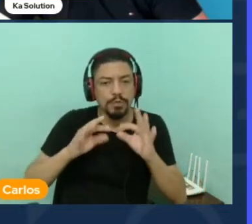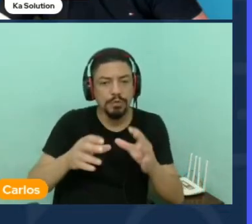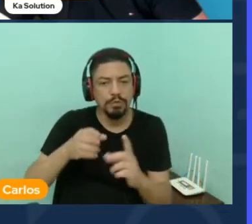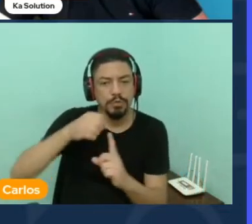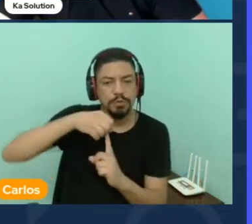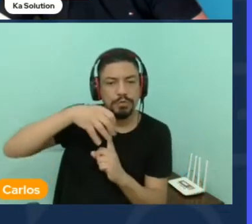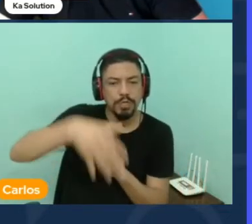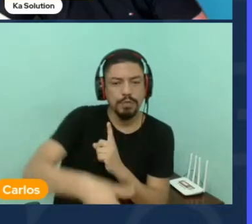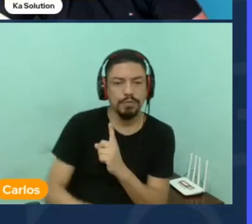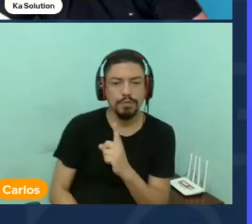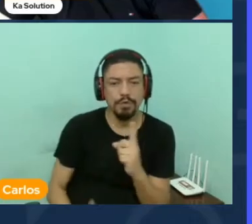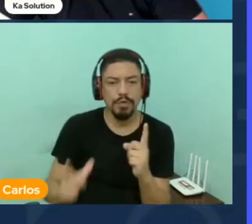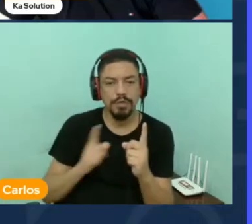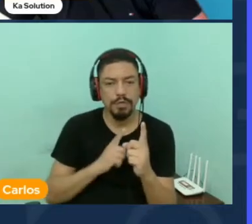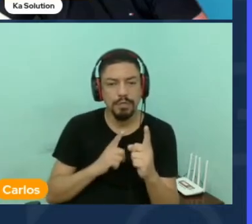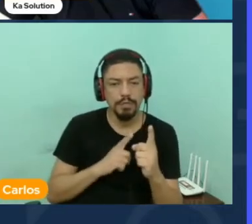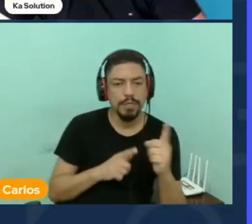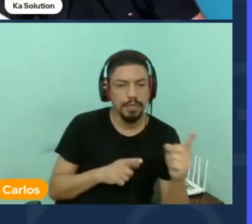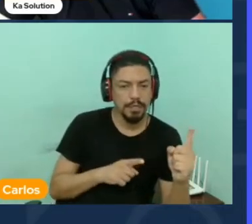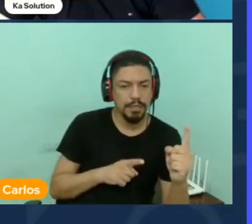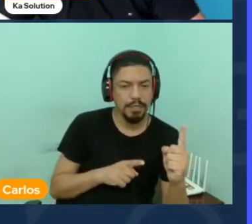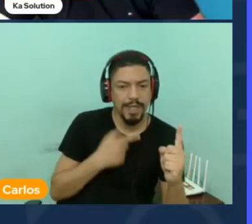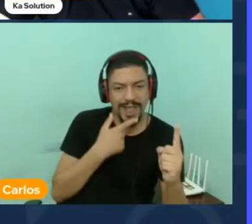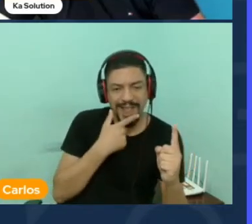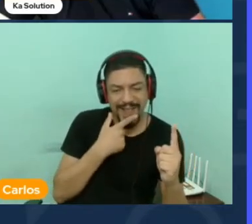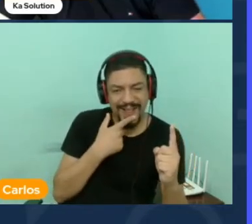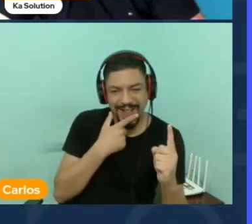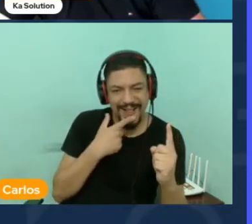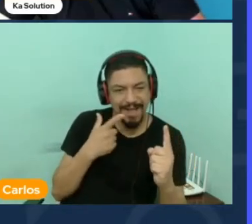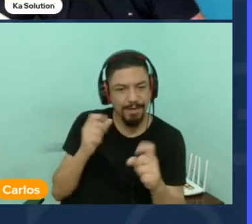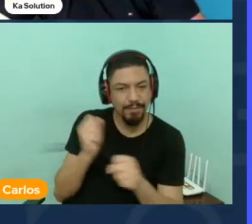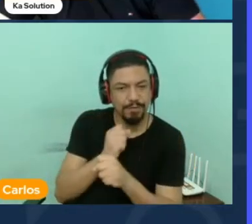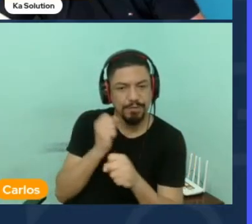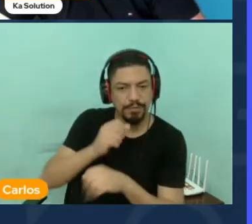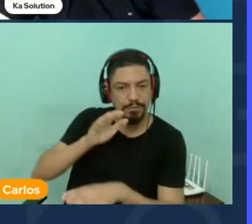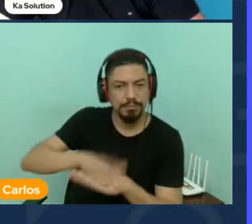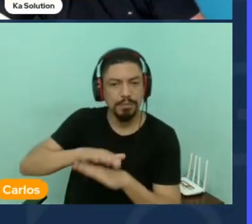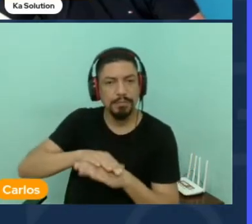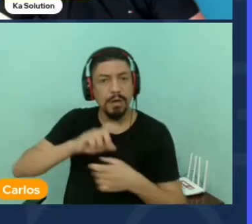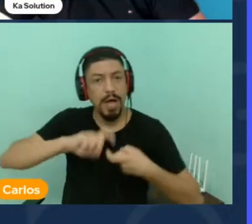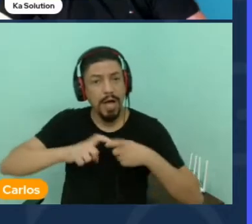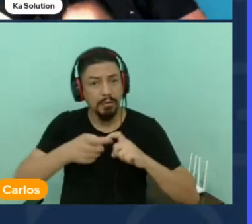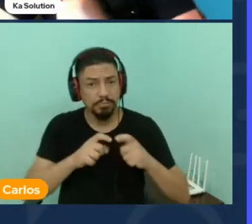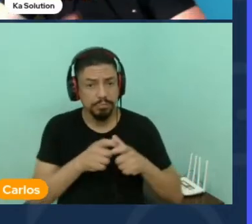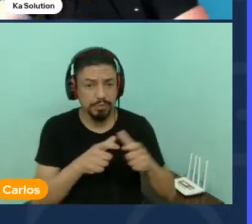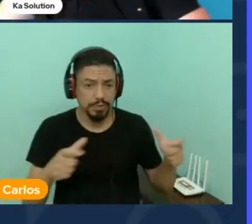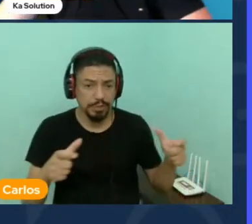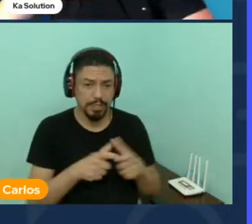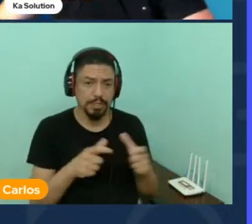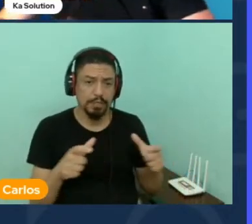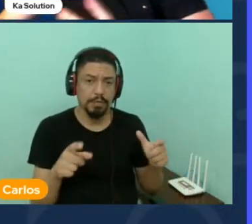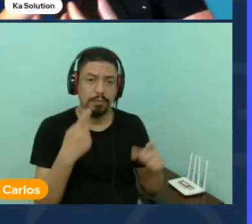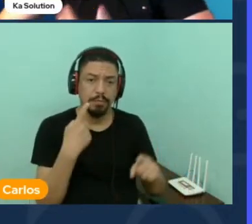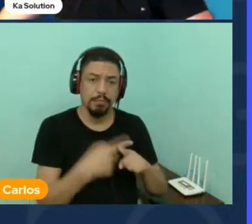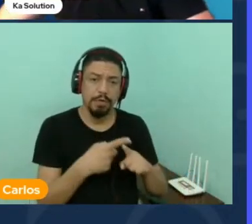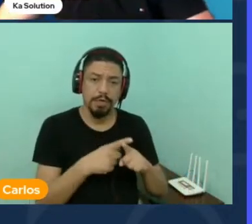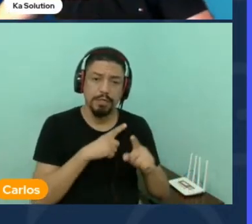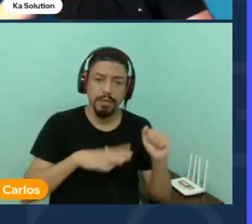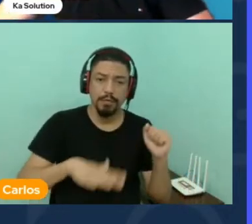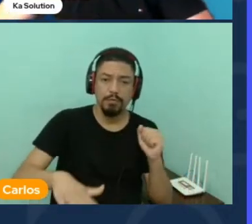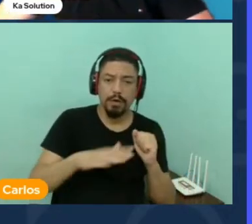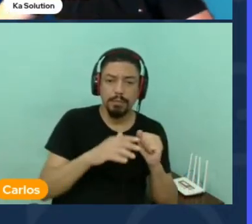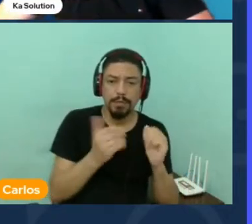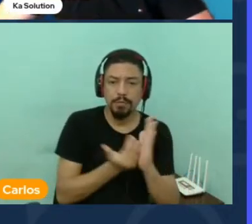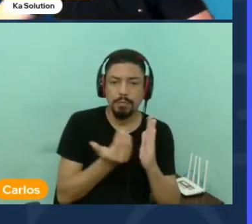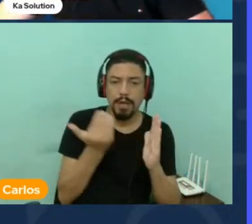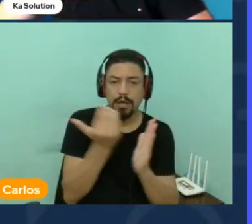que eu tenho que foram construídos com o meu auto-scaling, porque agora eu tenho um ambiente de alta